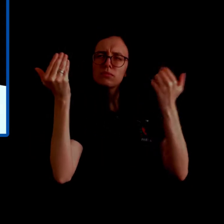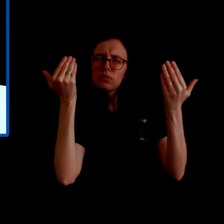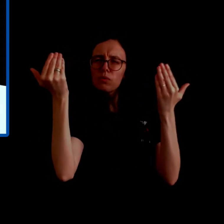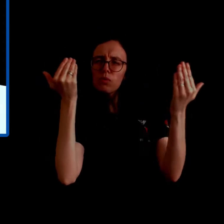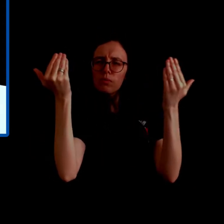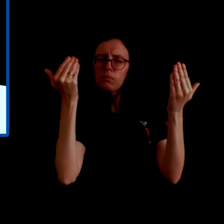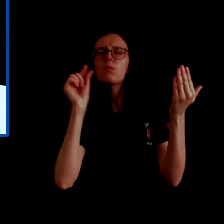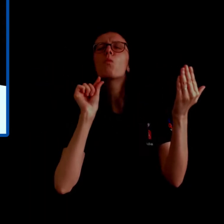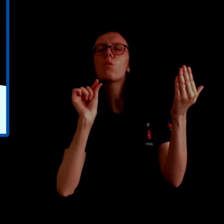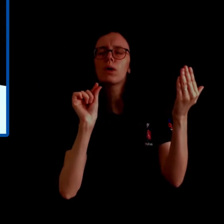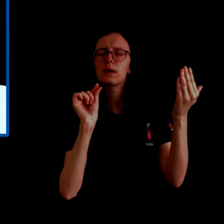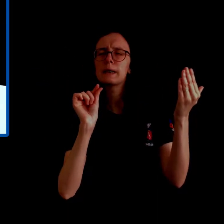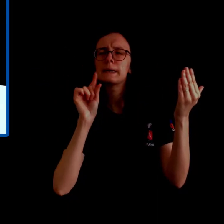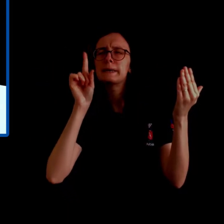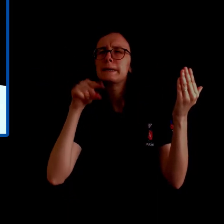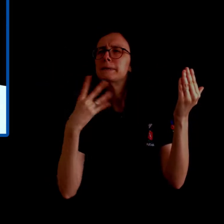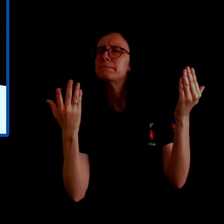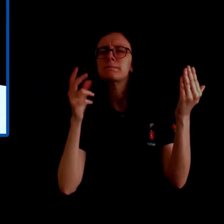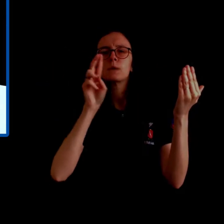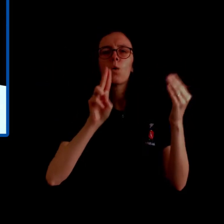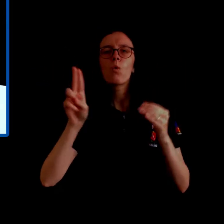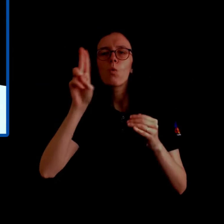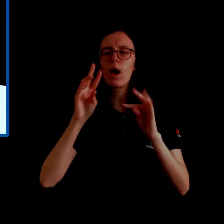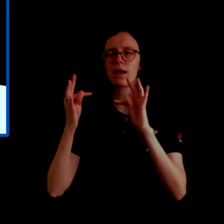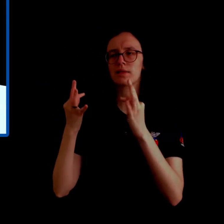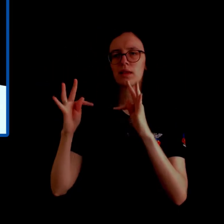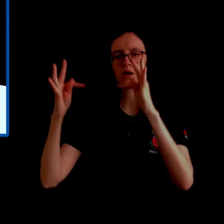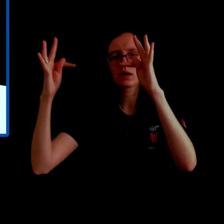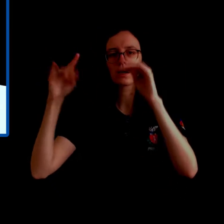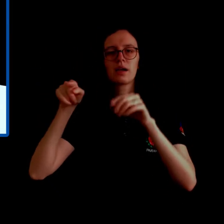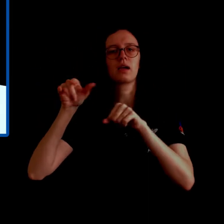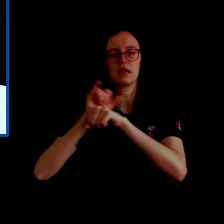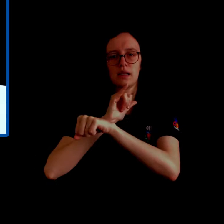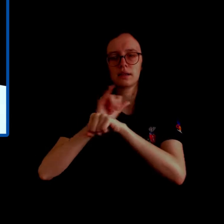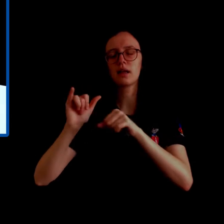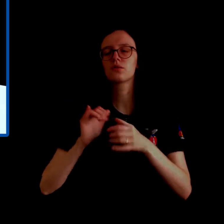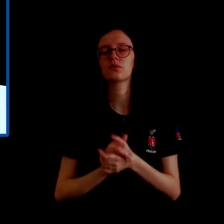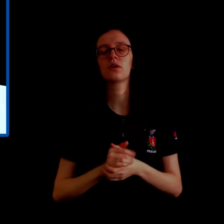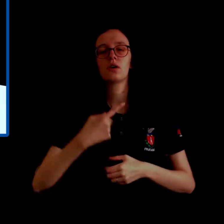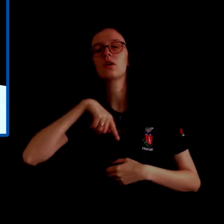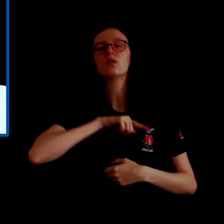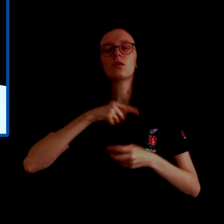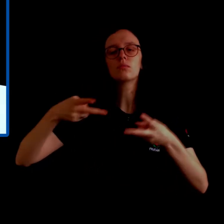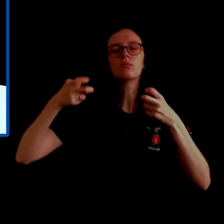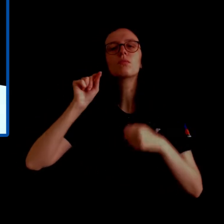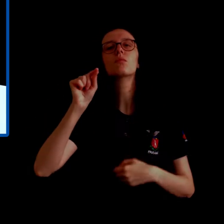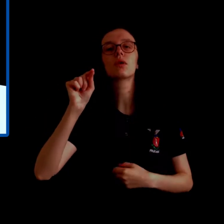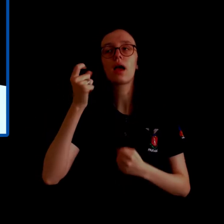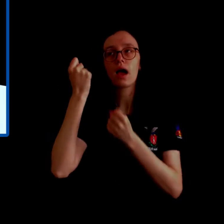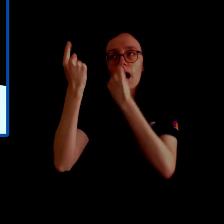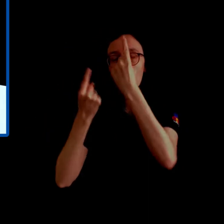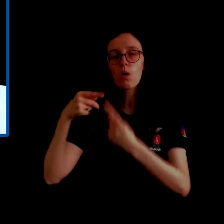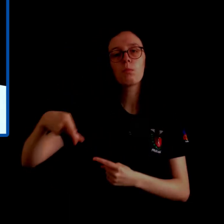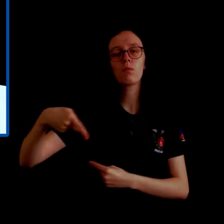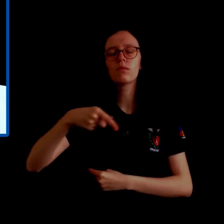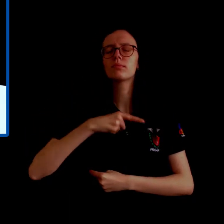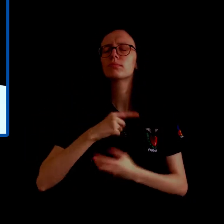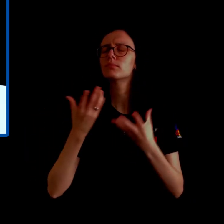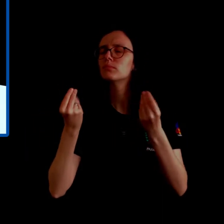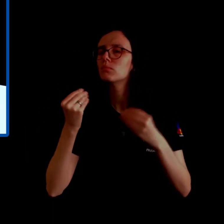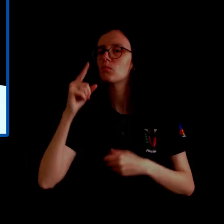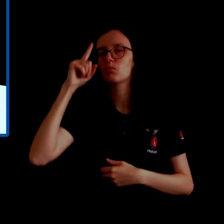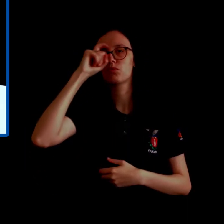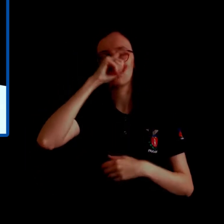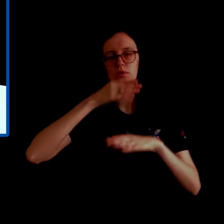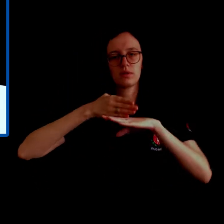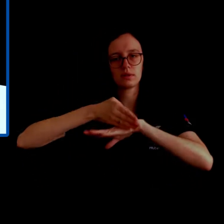com o uso da tecnologia, da ferramenta, nós percebemos que alguns professores eles têm muita dificuldade de